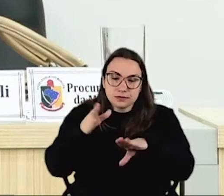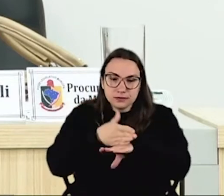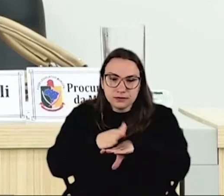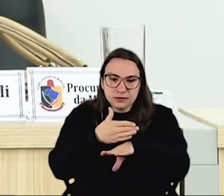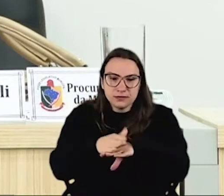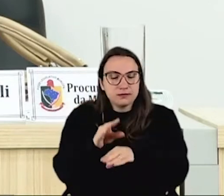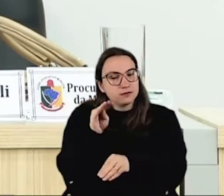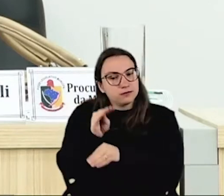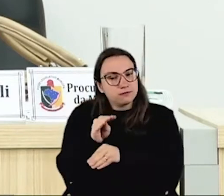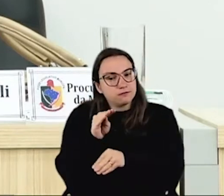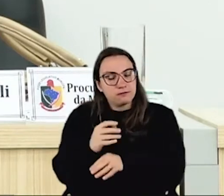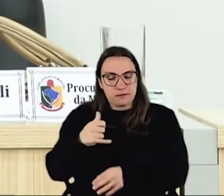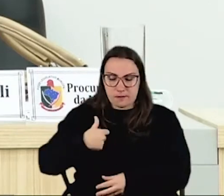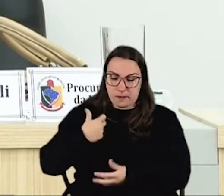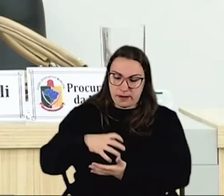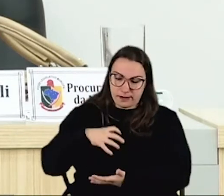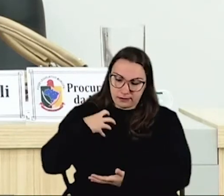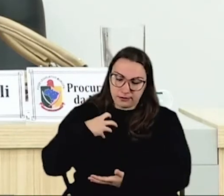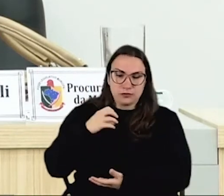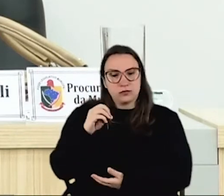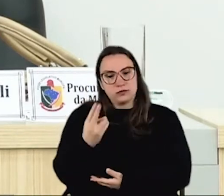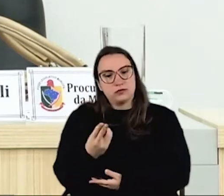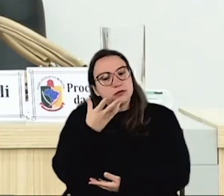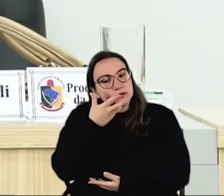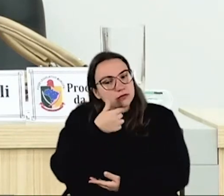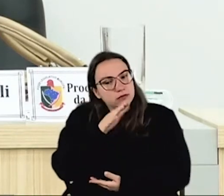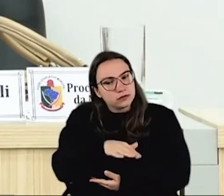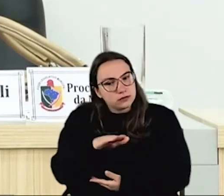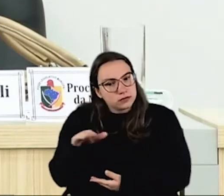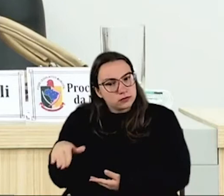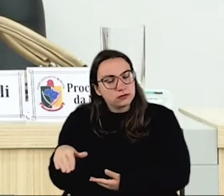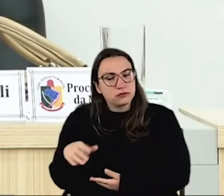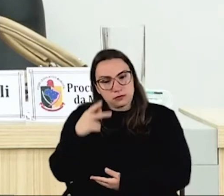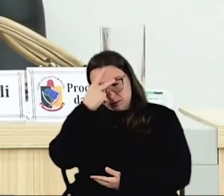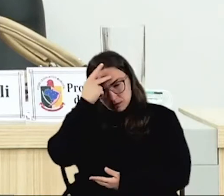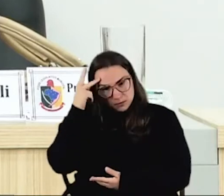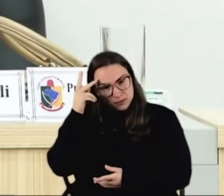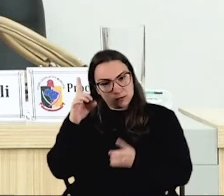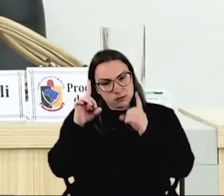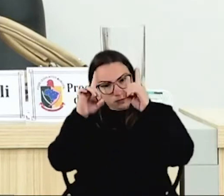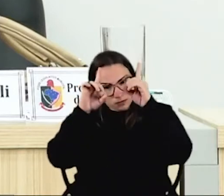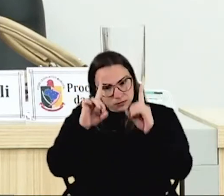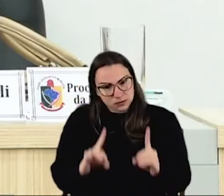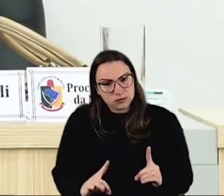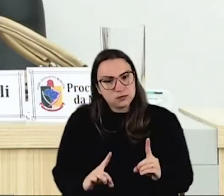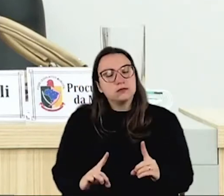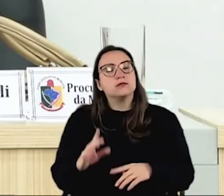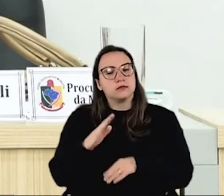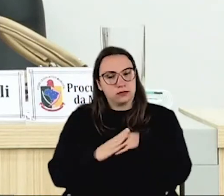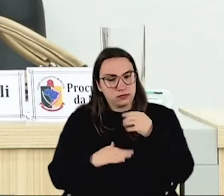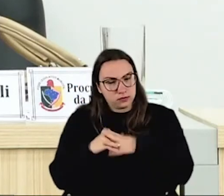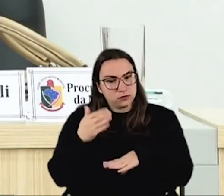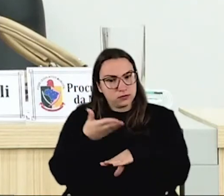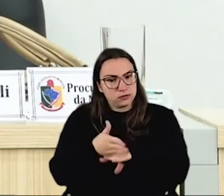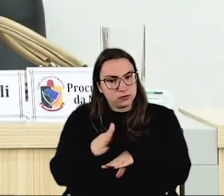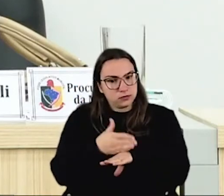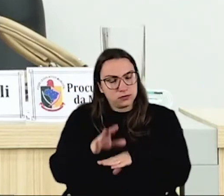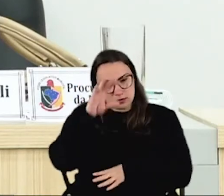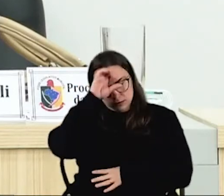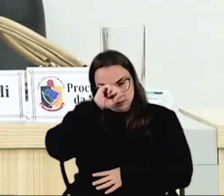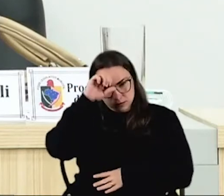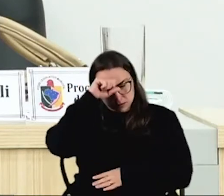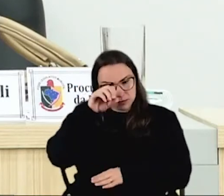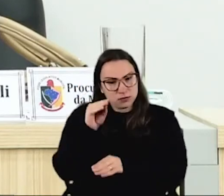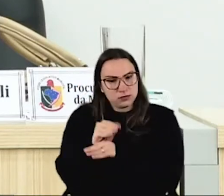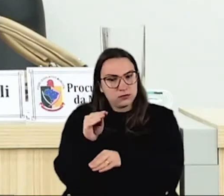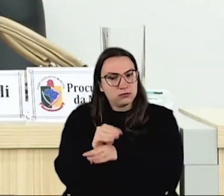de idosos, cuidadores de crianças, pessoas com deficiência, para que estejam habilitados a cuidar dessas pessoas que tanto